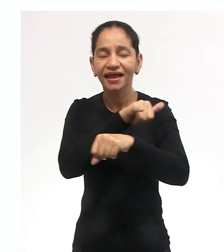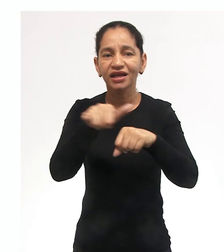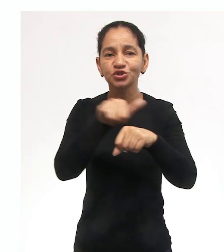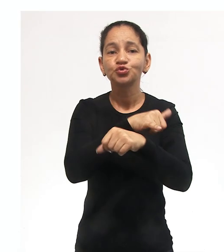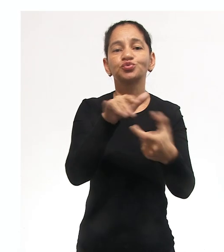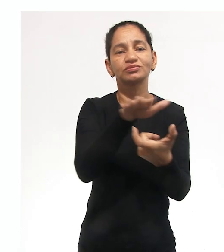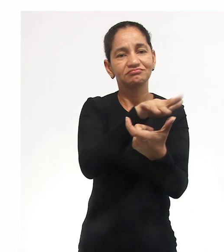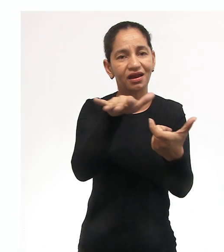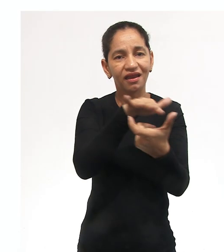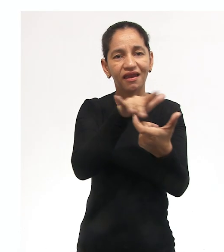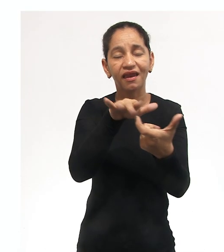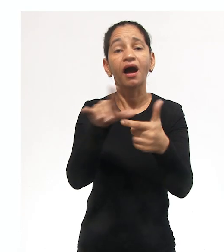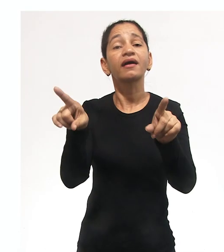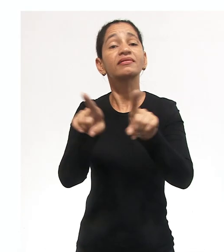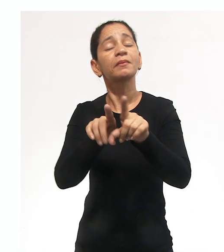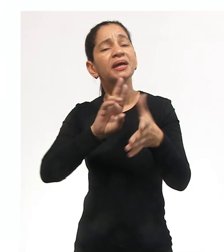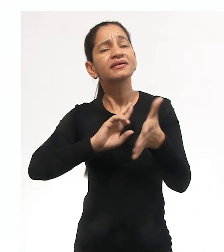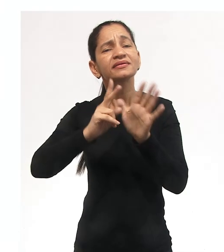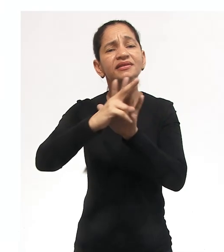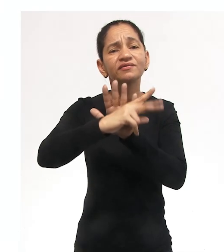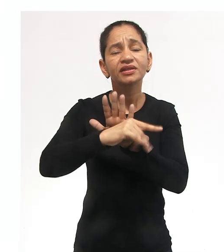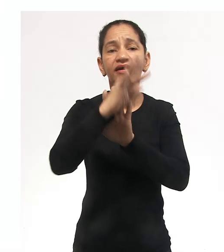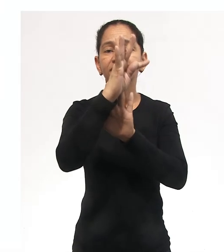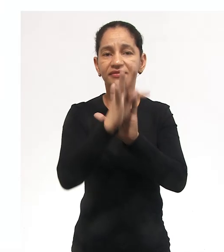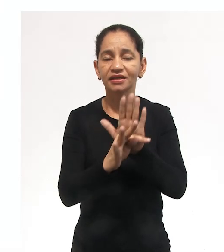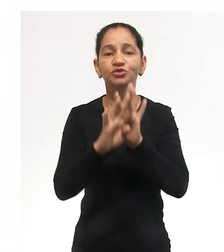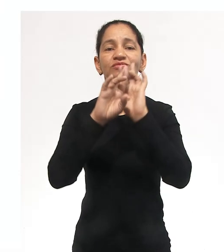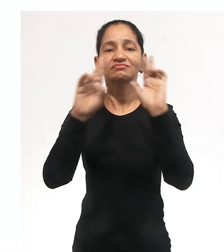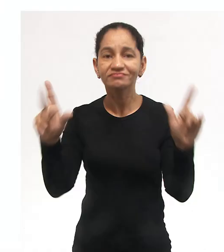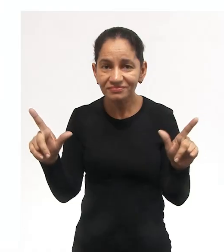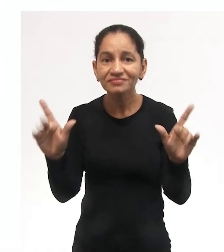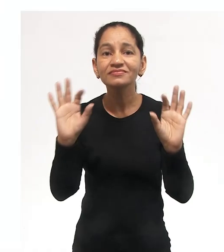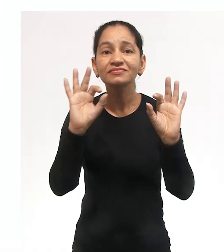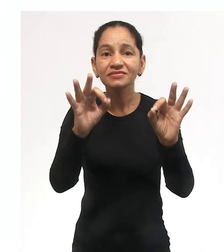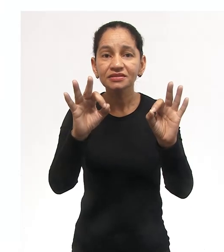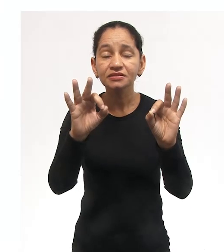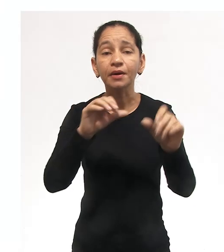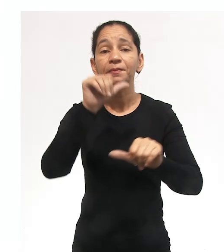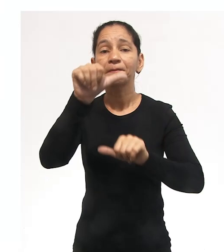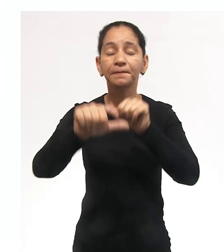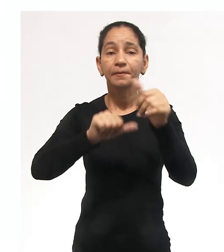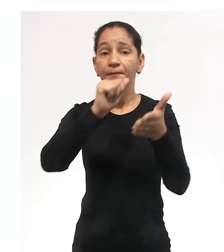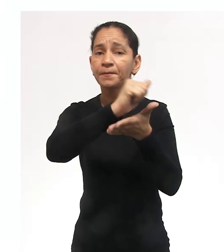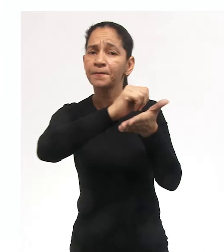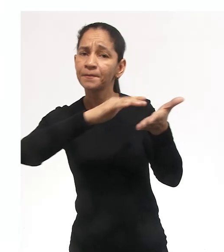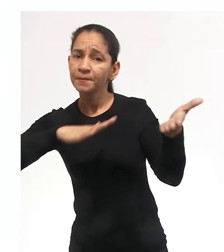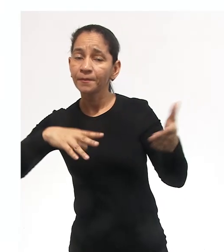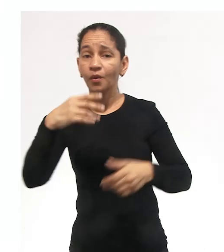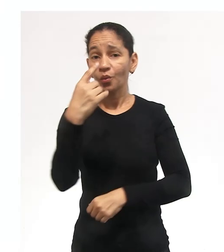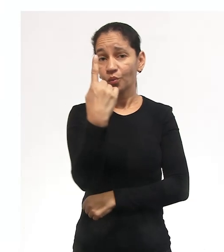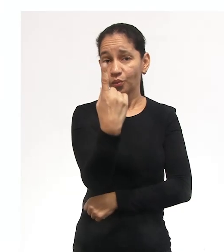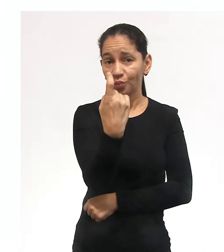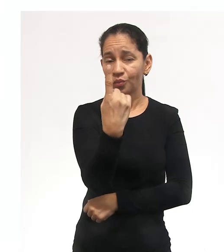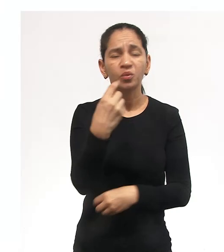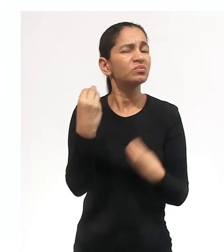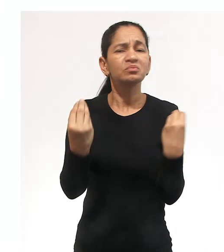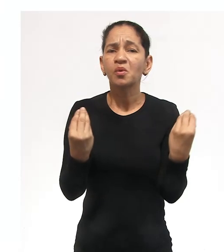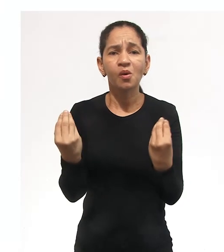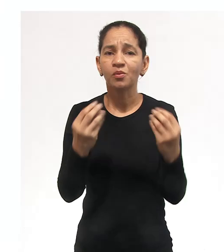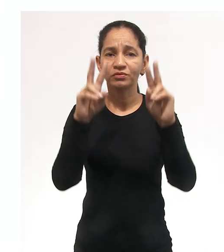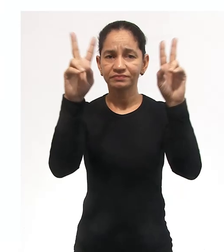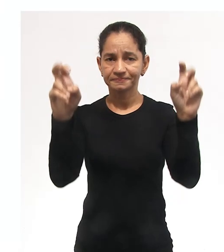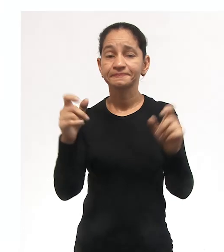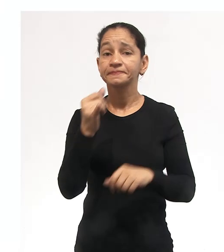alfabetização e letramento com vários tipos de textos. Agora, nós vamos partir para a atividade de percurso 1. Qual vai ser